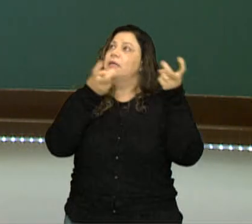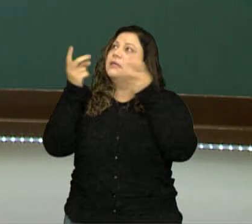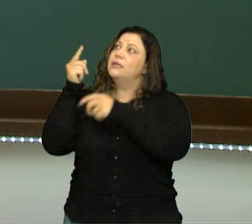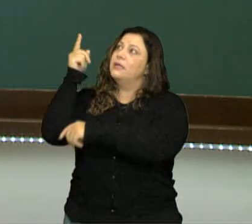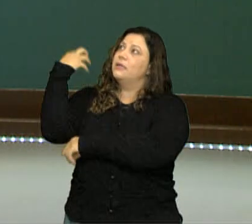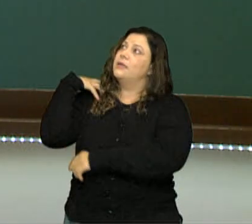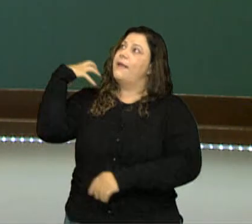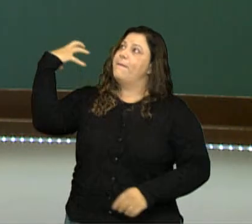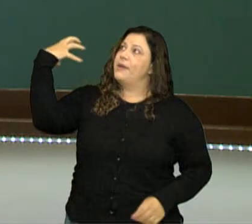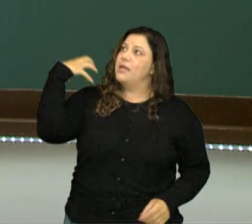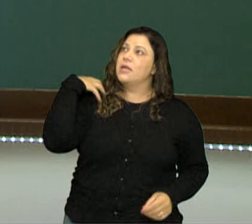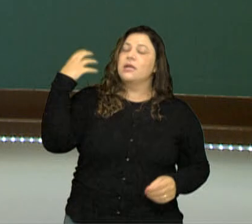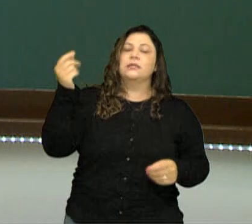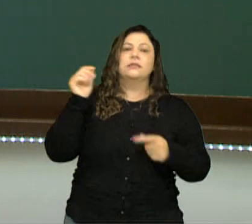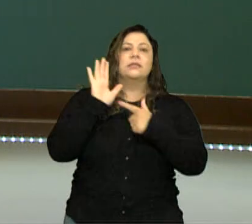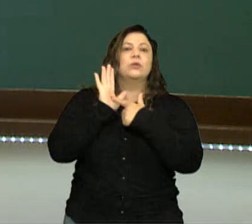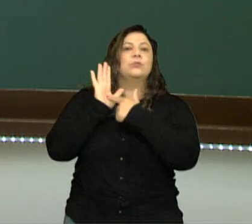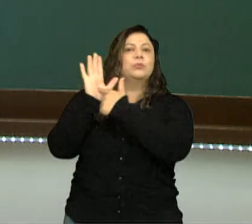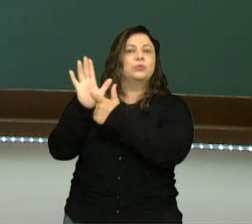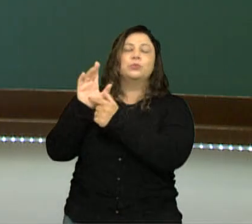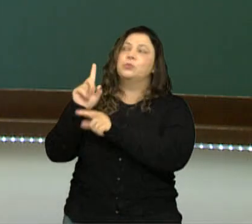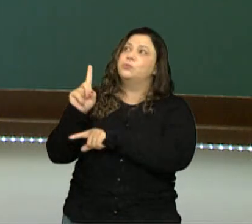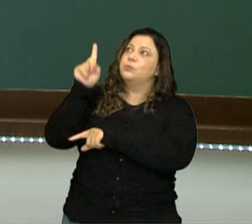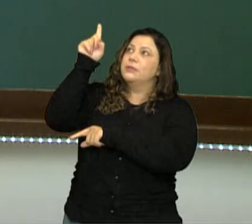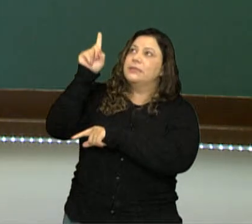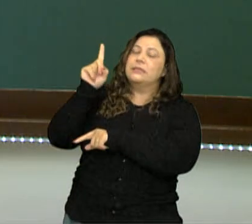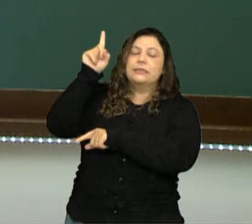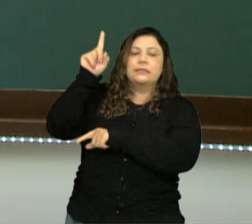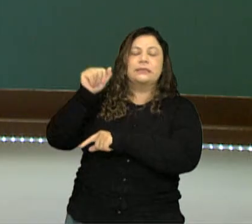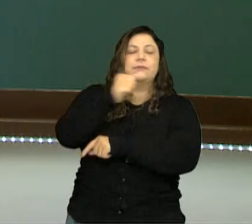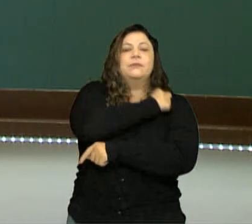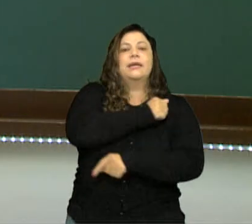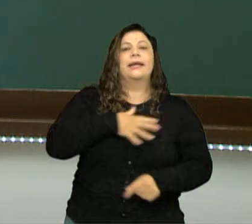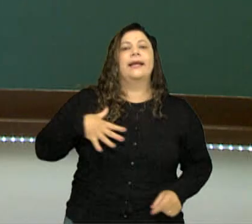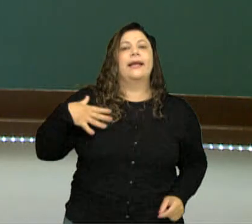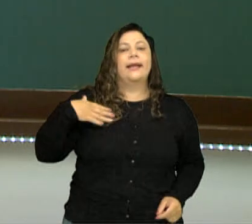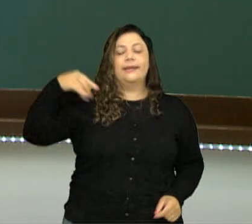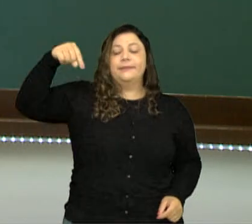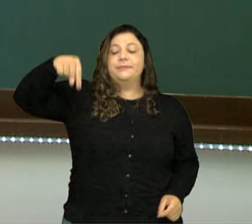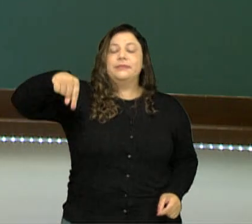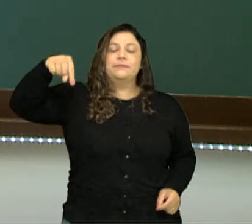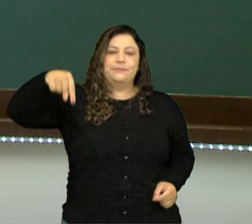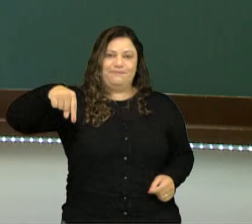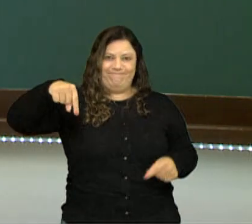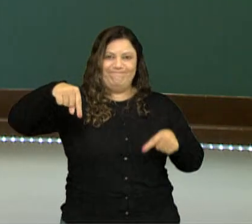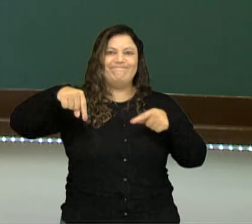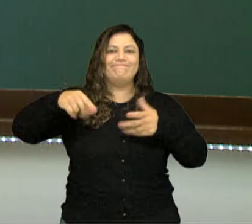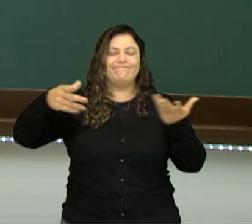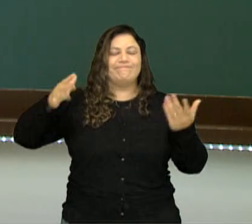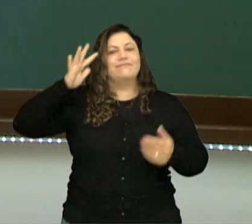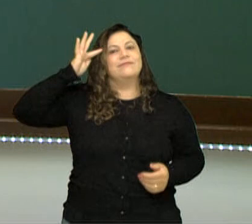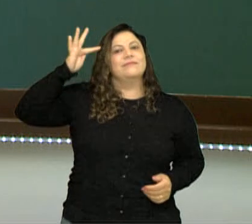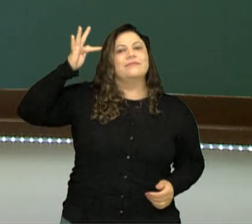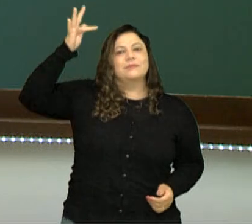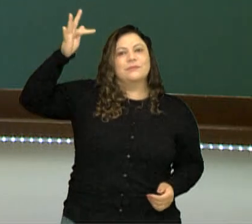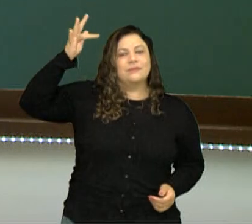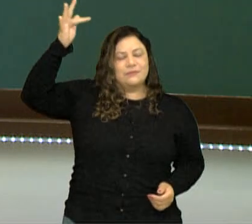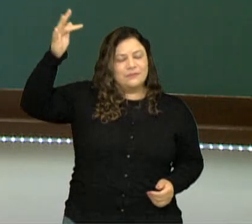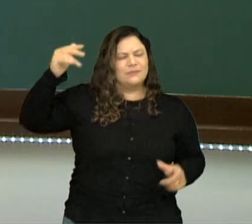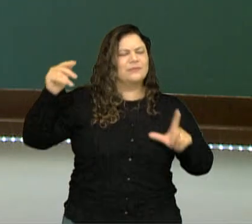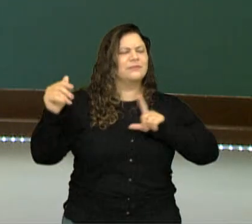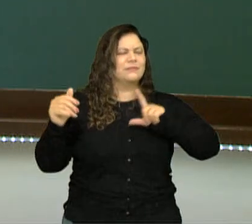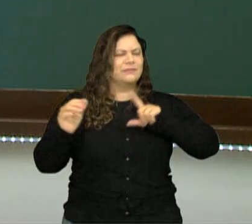Platão apontando para cima e Aristóteles apontando para baixo. E esses filósofos, eles têm